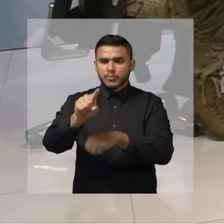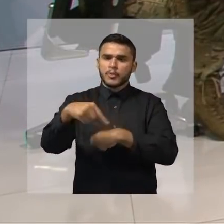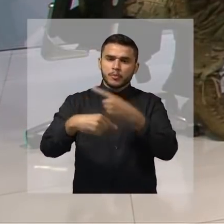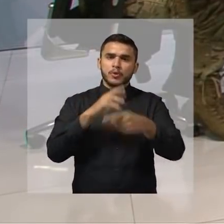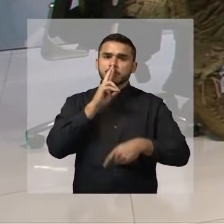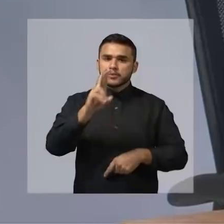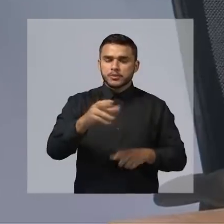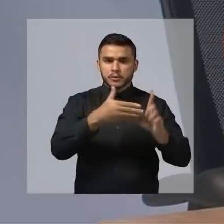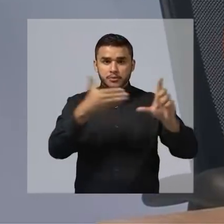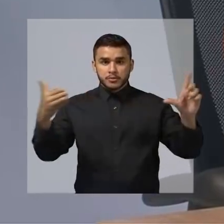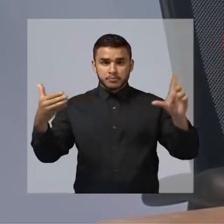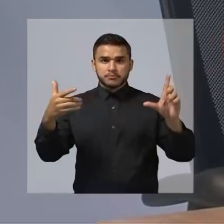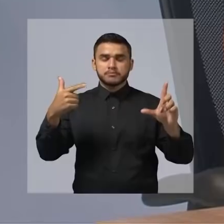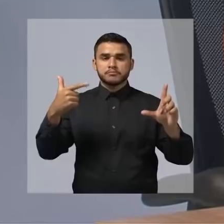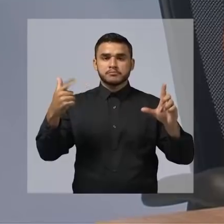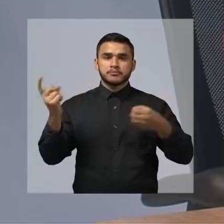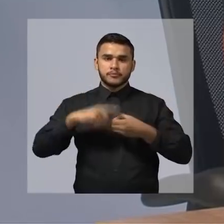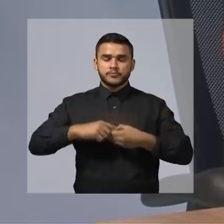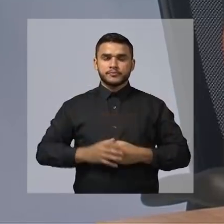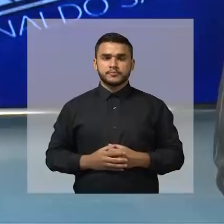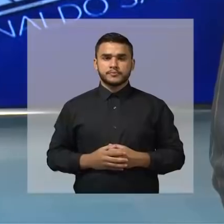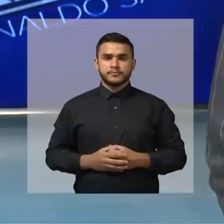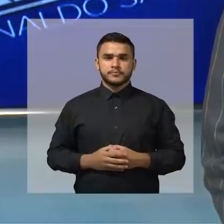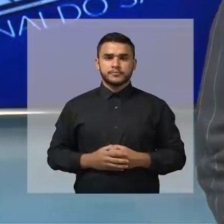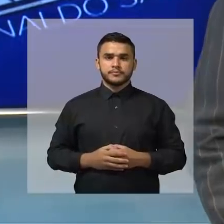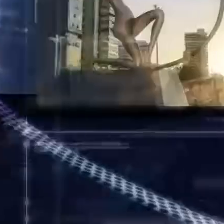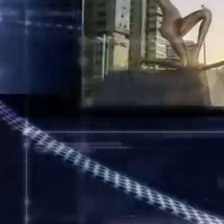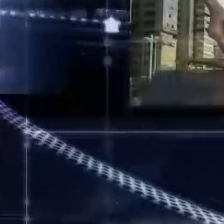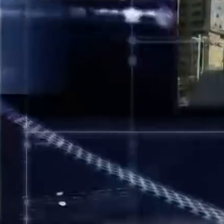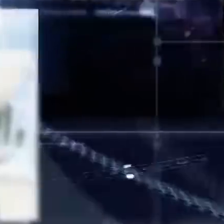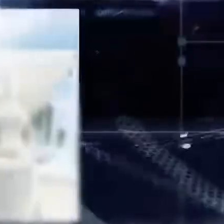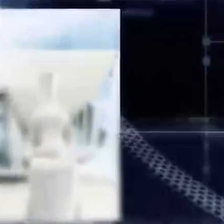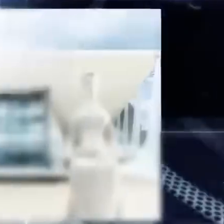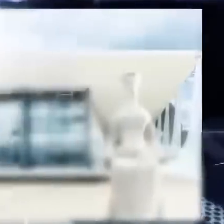bloco. Um instante só e a gente volta. Opa!